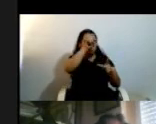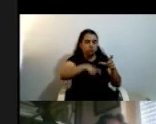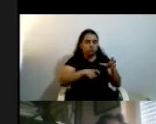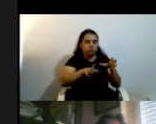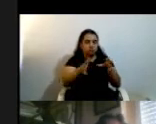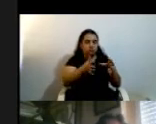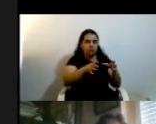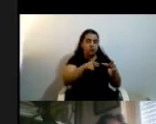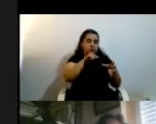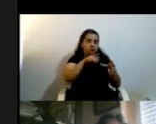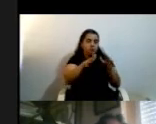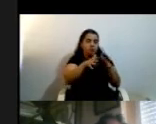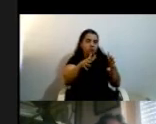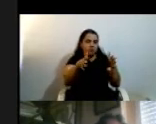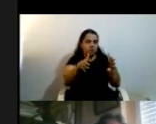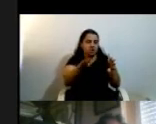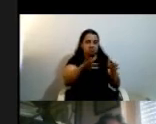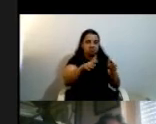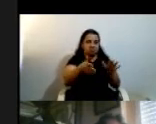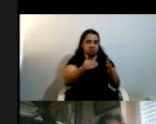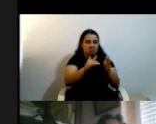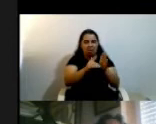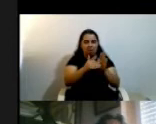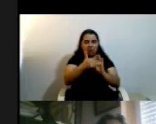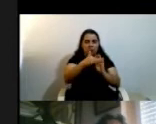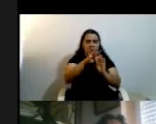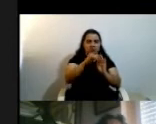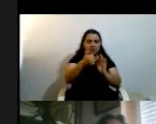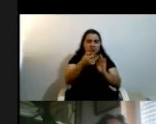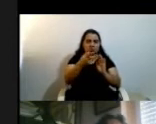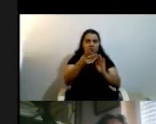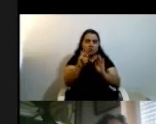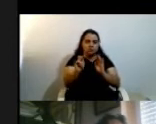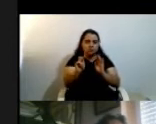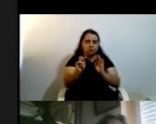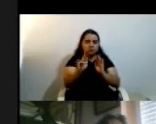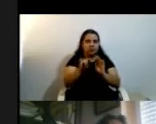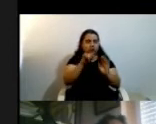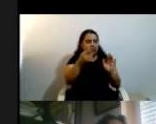ativa, ou seja, uma média de 45 anos. Existe aqui também, apesar de não estar no slide, existe uma